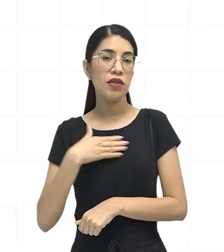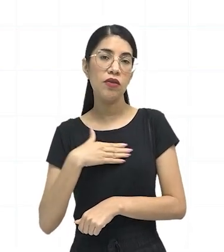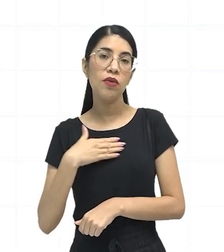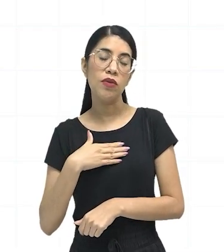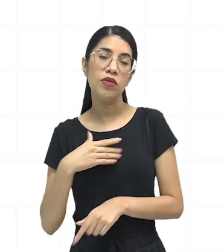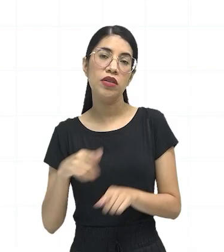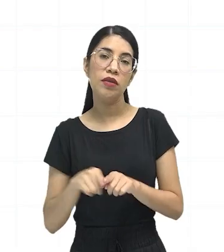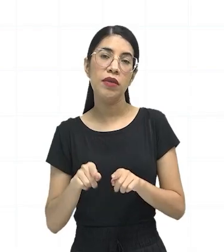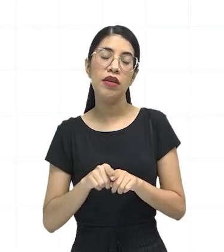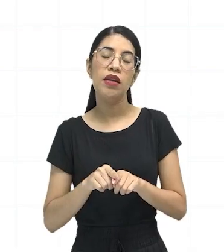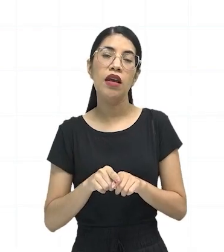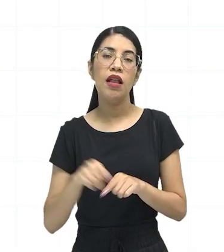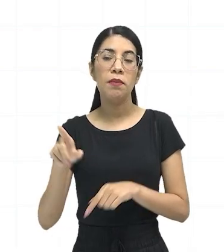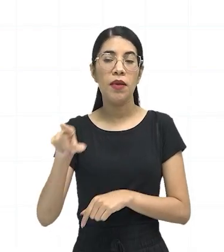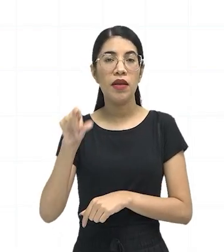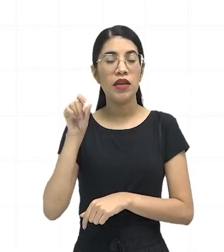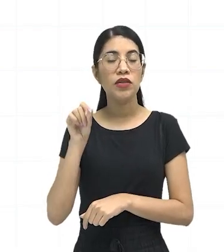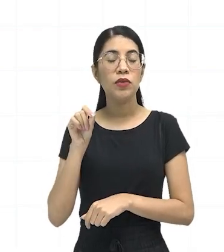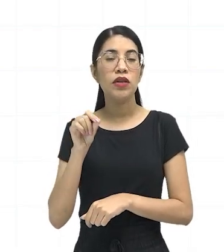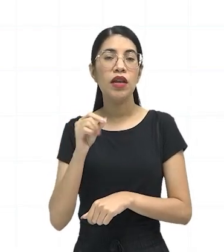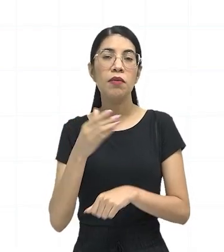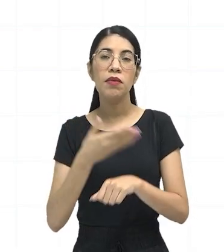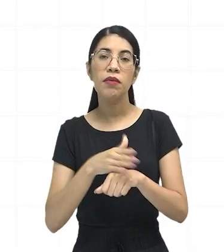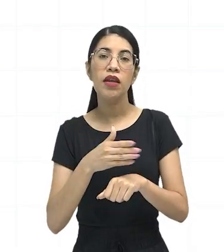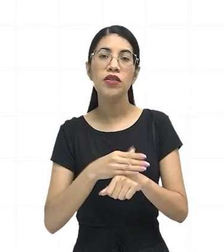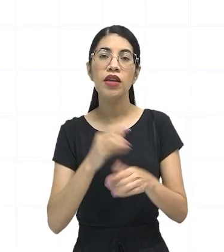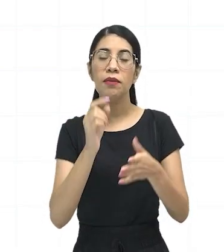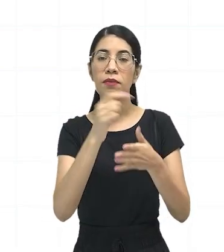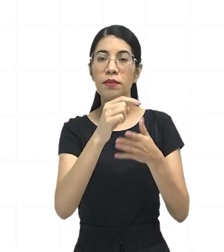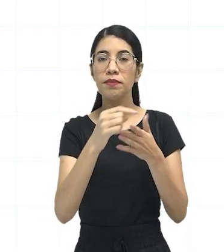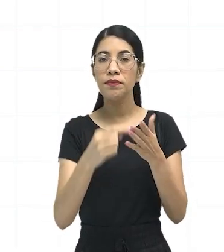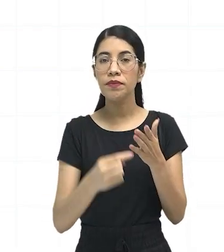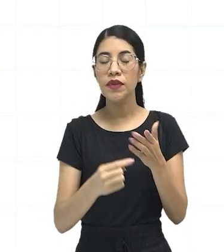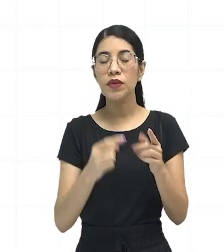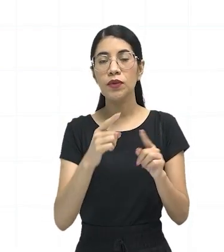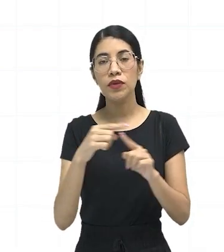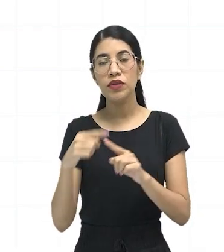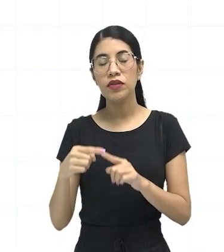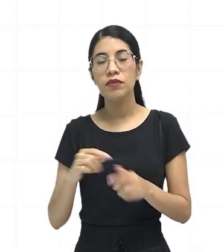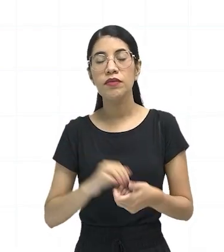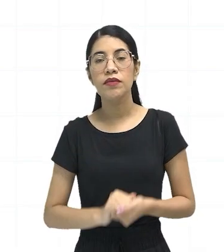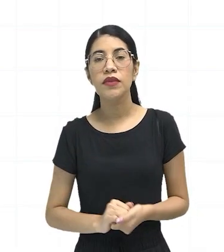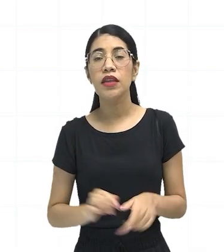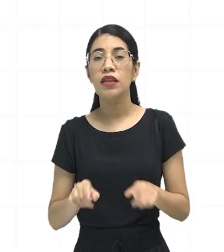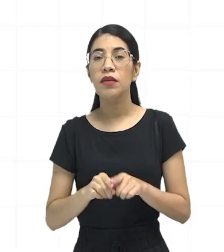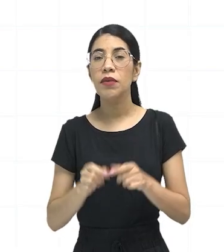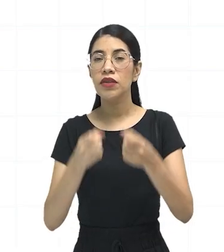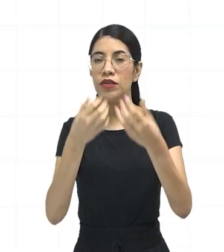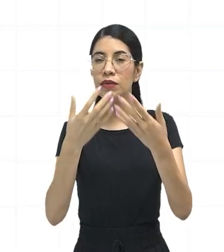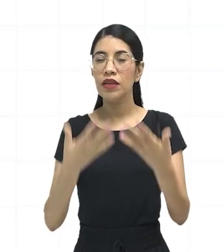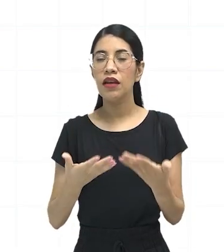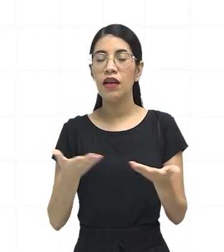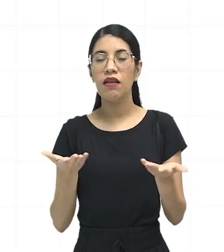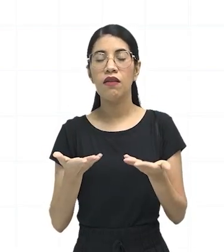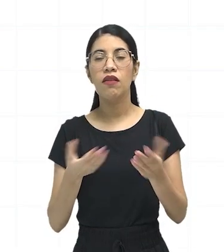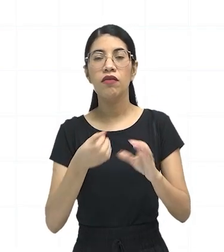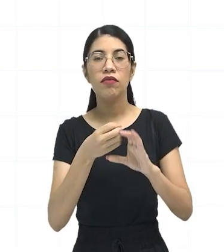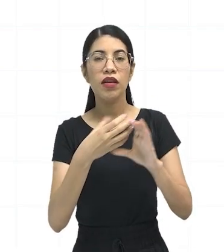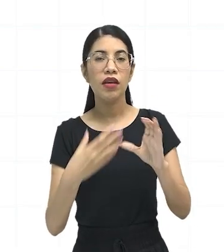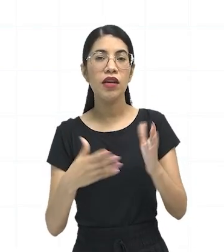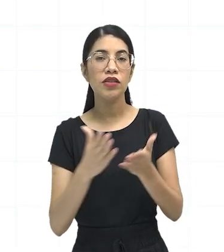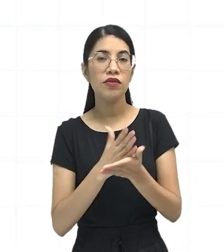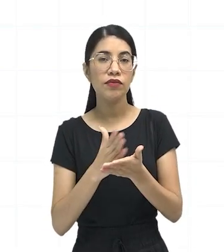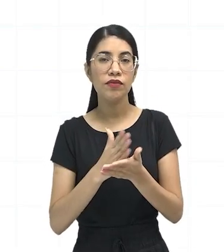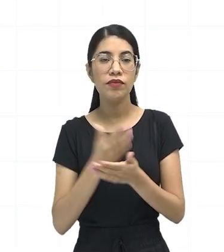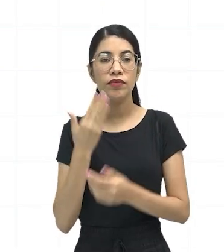né, praticar, que escolhe isso para a sua vida, certo? E aí nós vamos falar sobre algumas características.